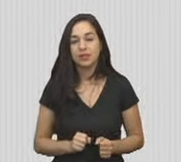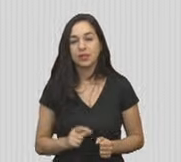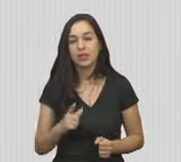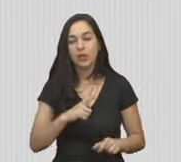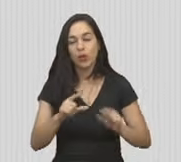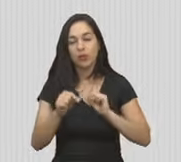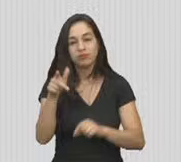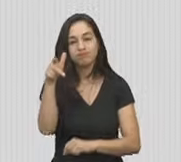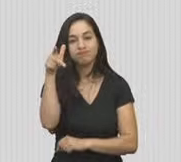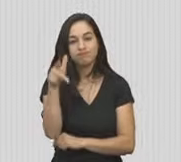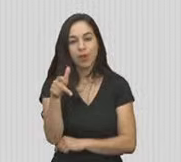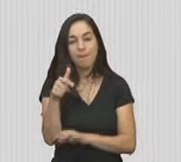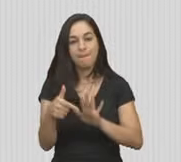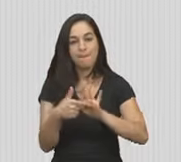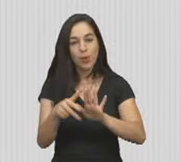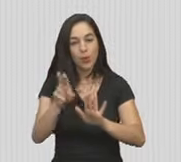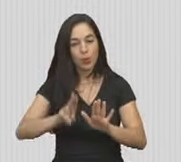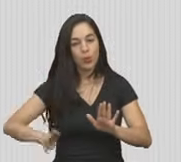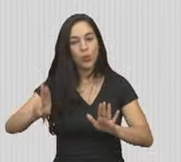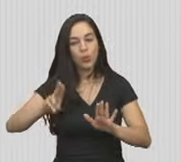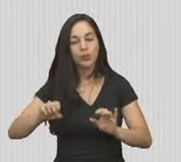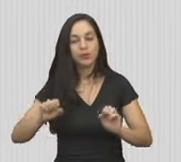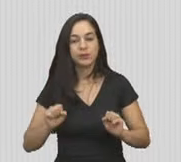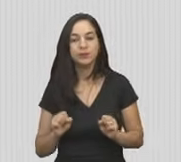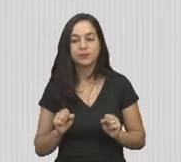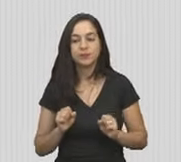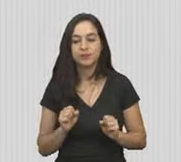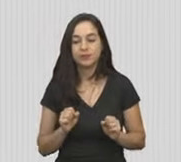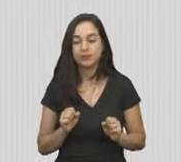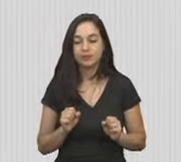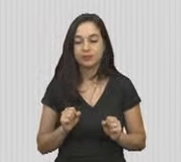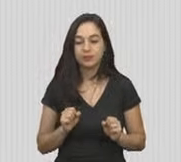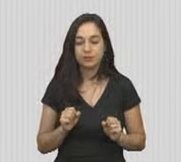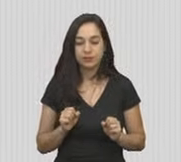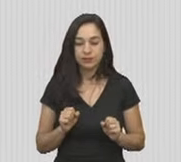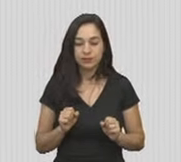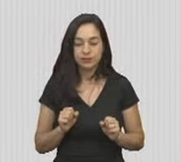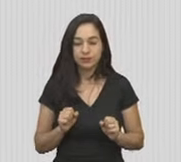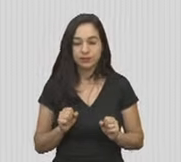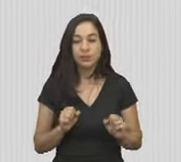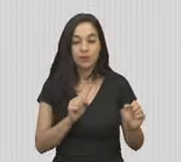um exemplo dessa utilização. Pode passar, por favor?